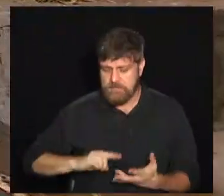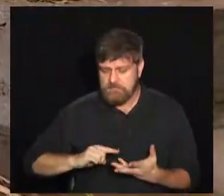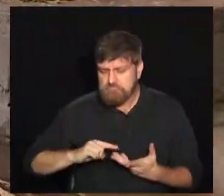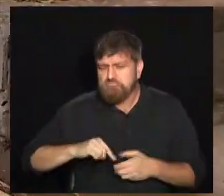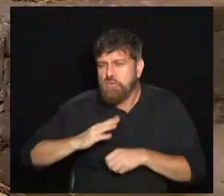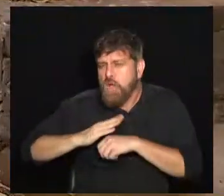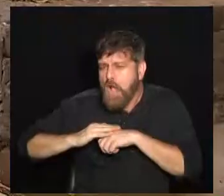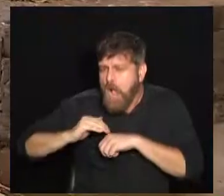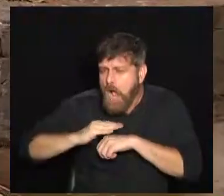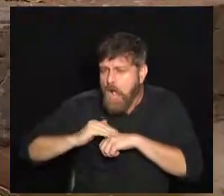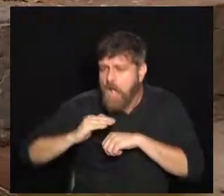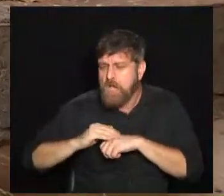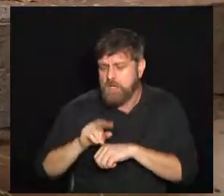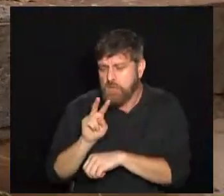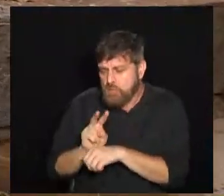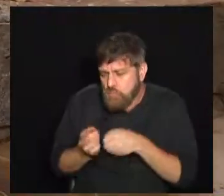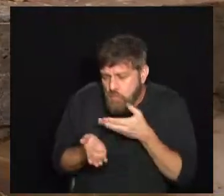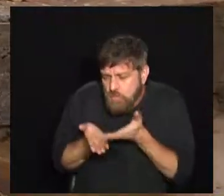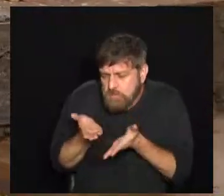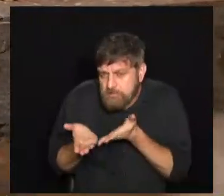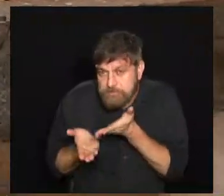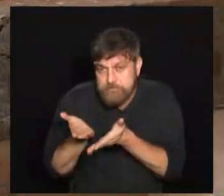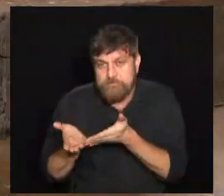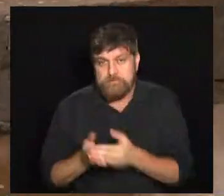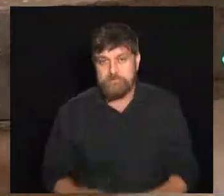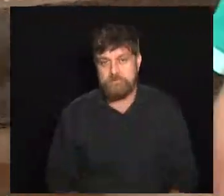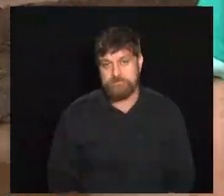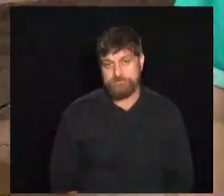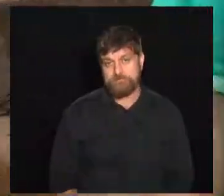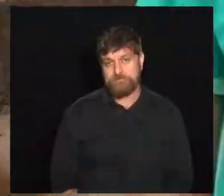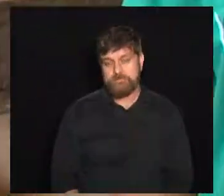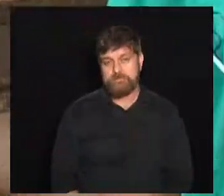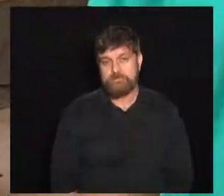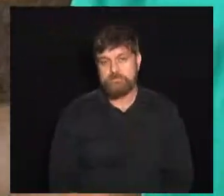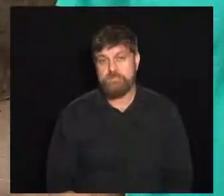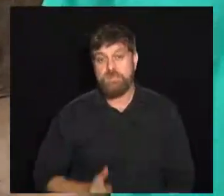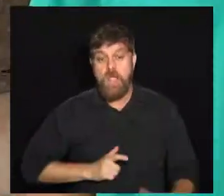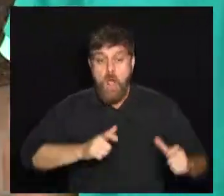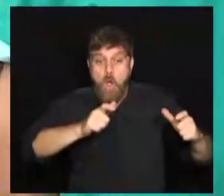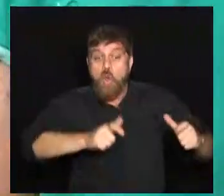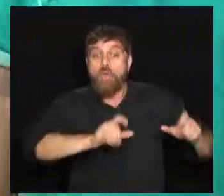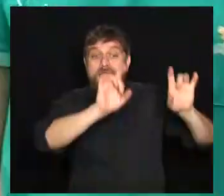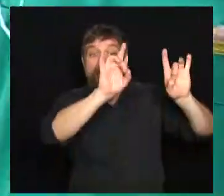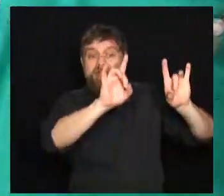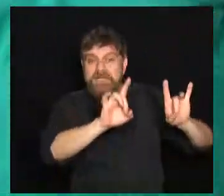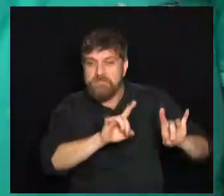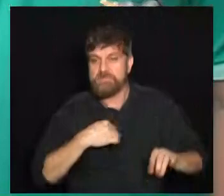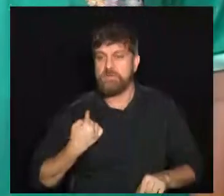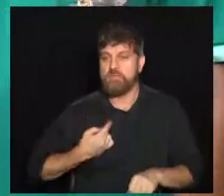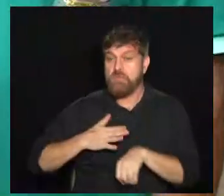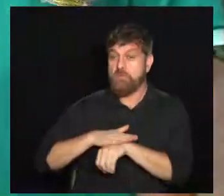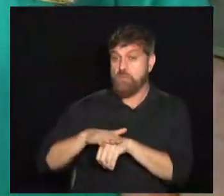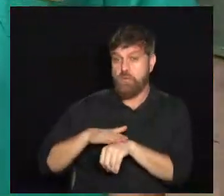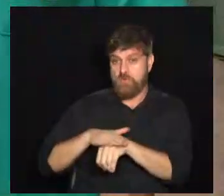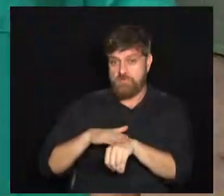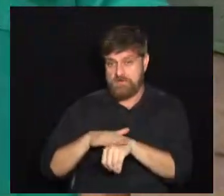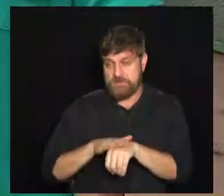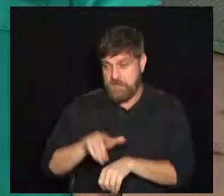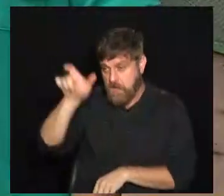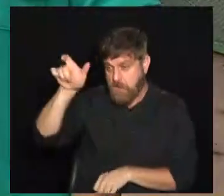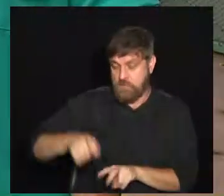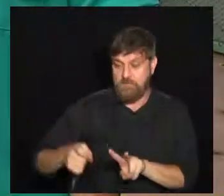carinho, recebem tratamento e, claro, espaços especiais. É por isso que nós vamos conversar com